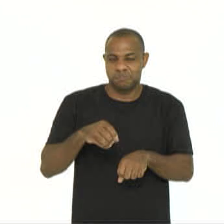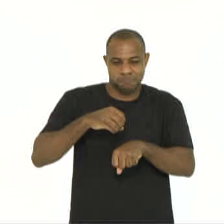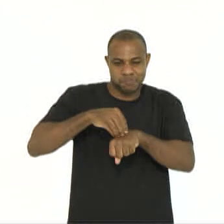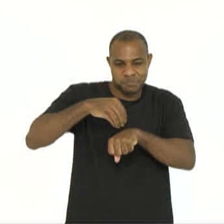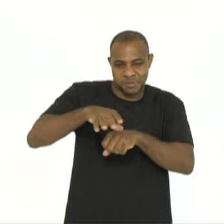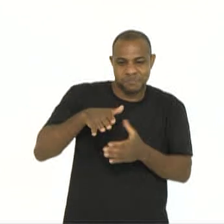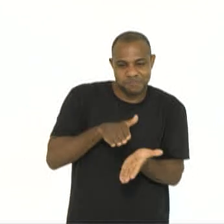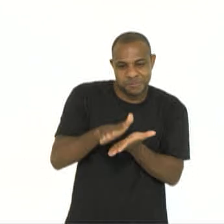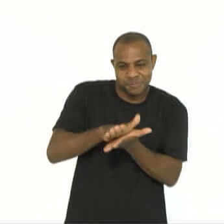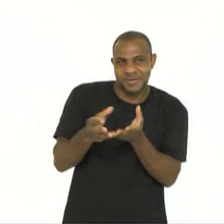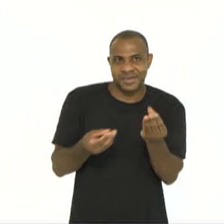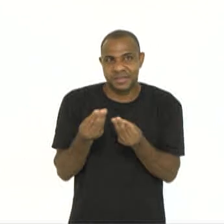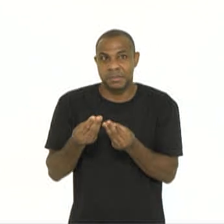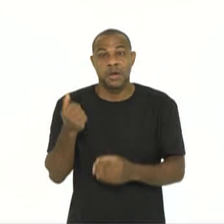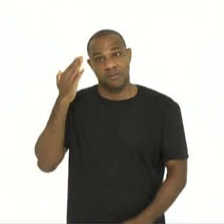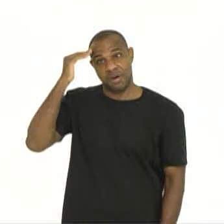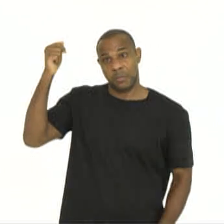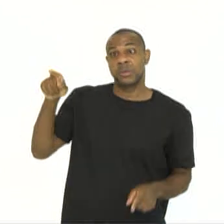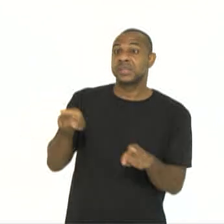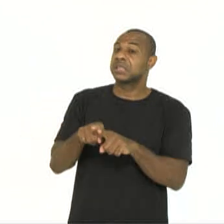são manipulados